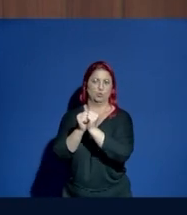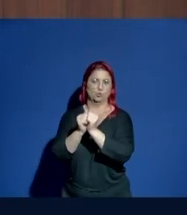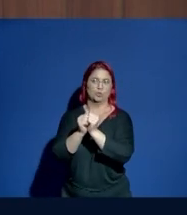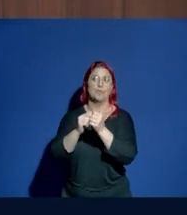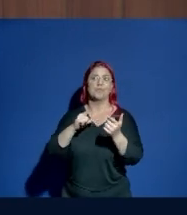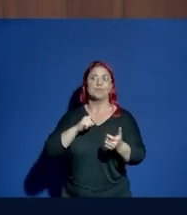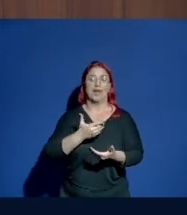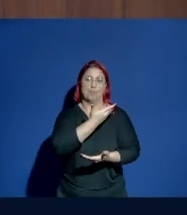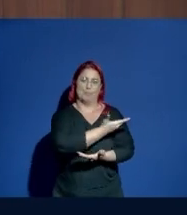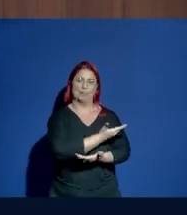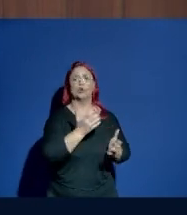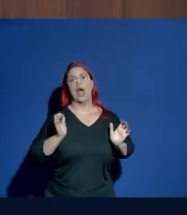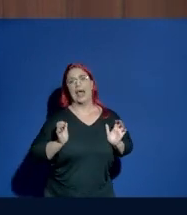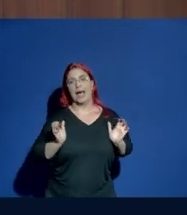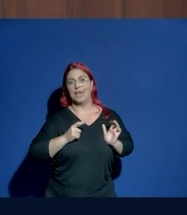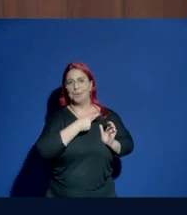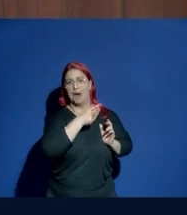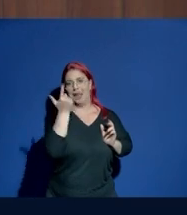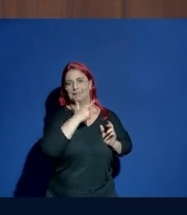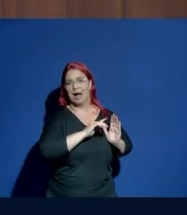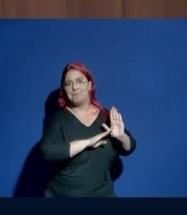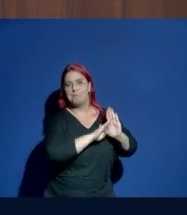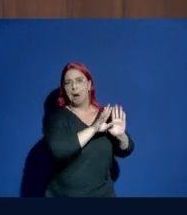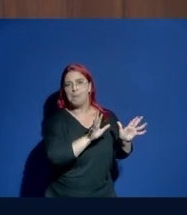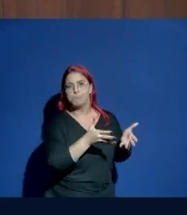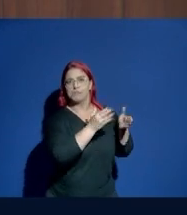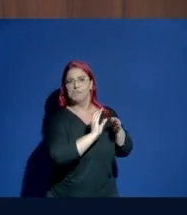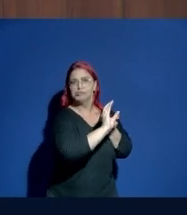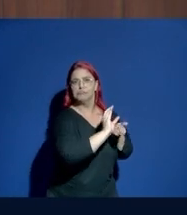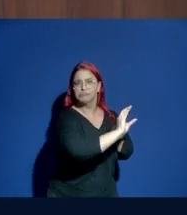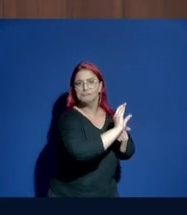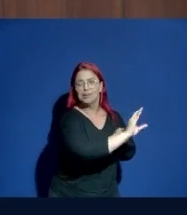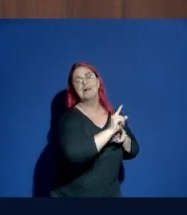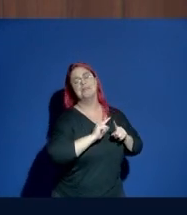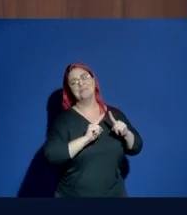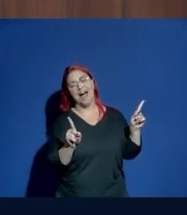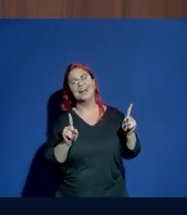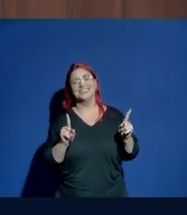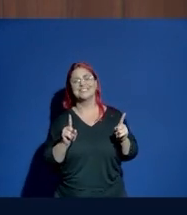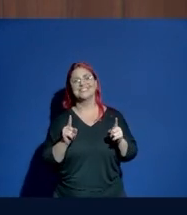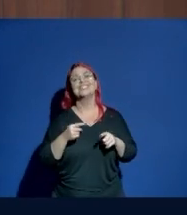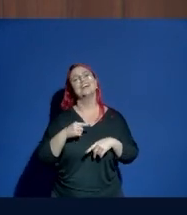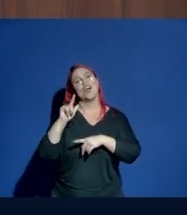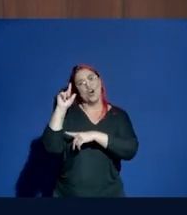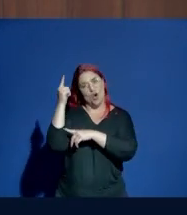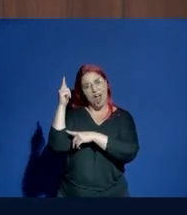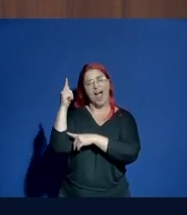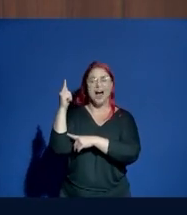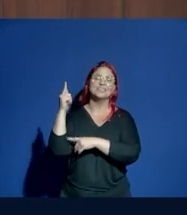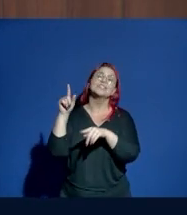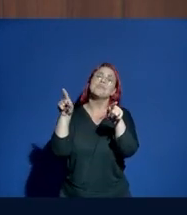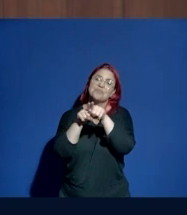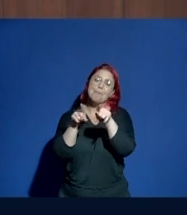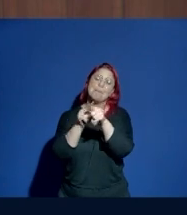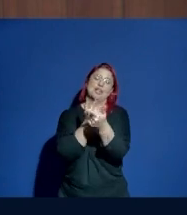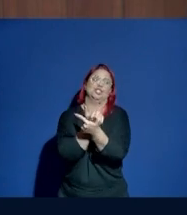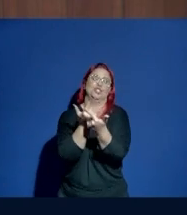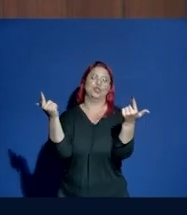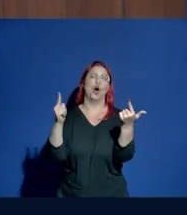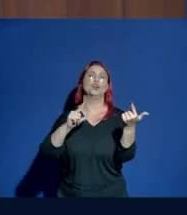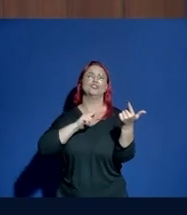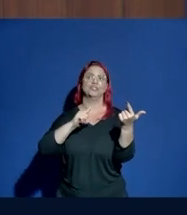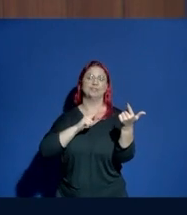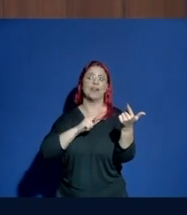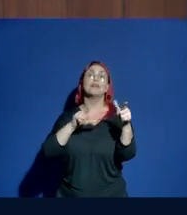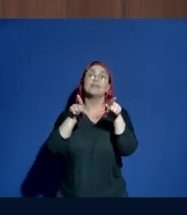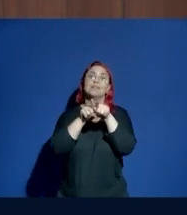primo rico aqui ele tem condições de alavancar um pouco mais mas nós estamos também acompanhando e Goiás está tendo por sorte de uma posição